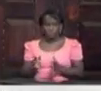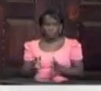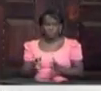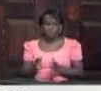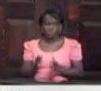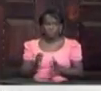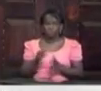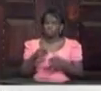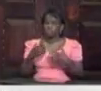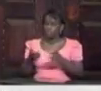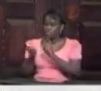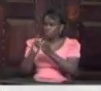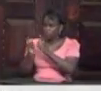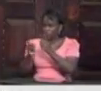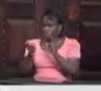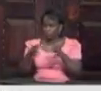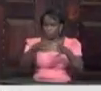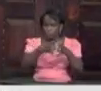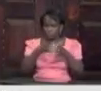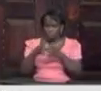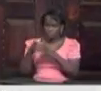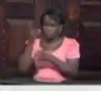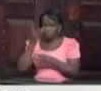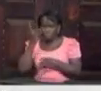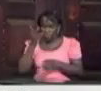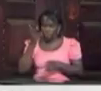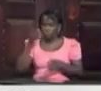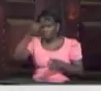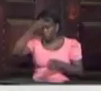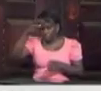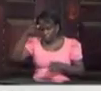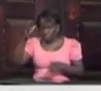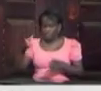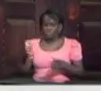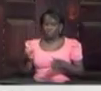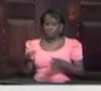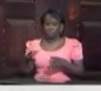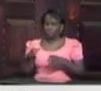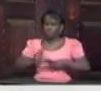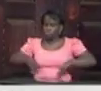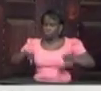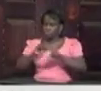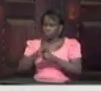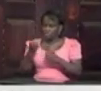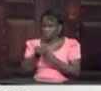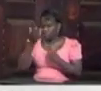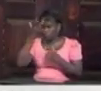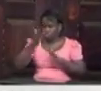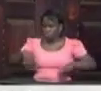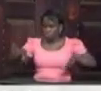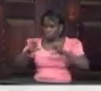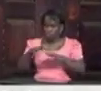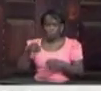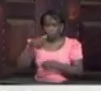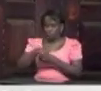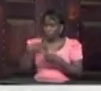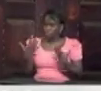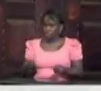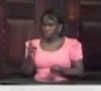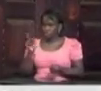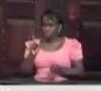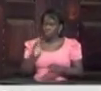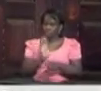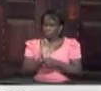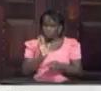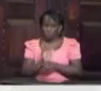audiências nas câmaras, envolver não só os nossos prefeitos, mas a nossa sociedade civil. Então, o voto é não, em